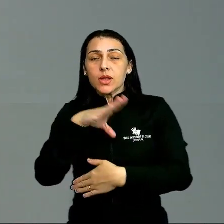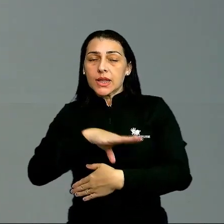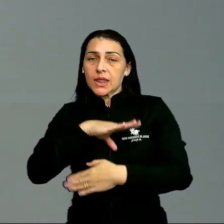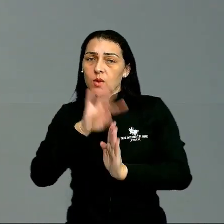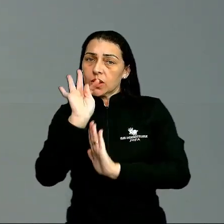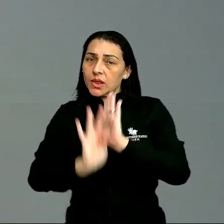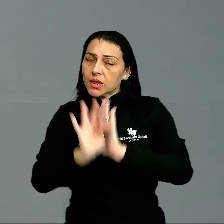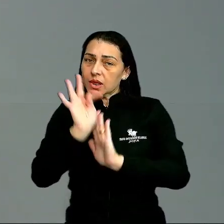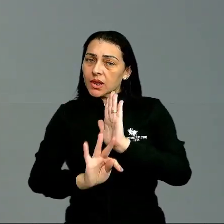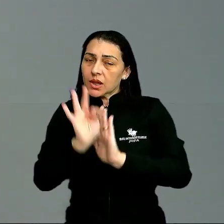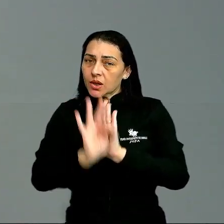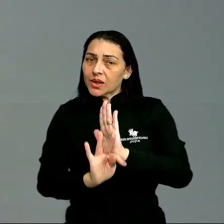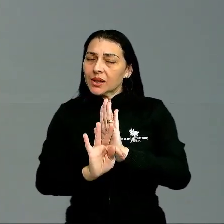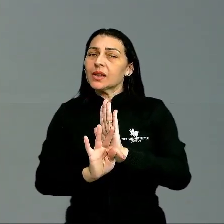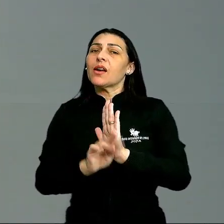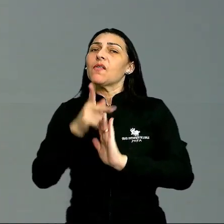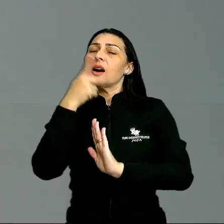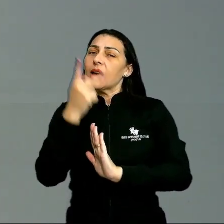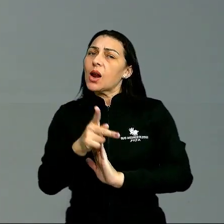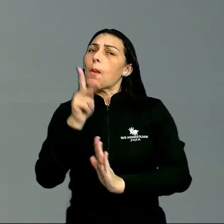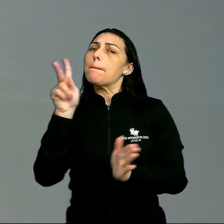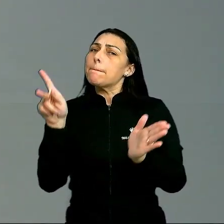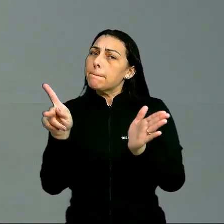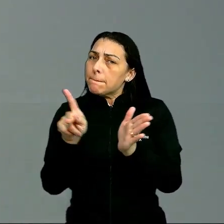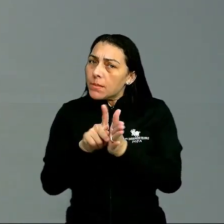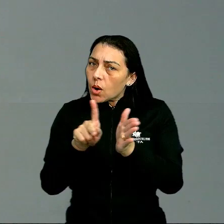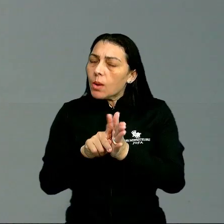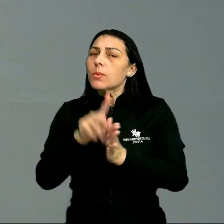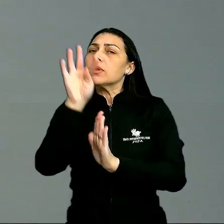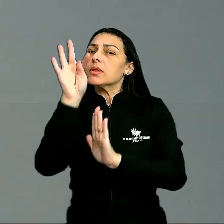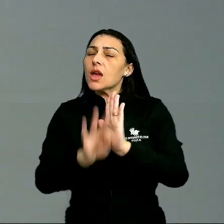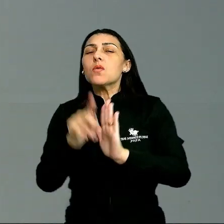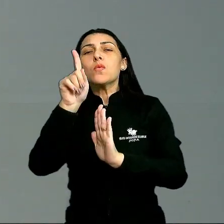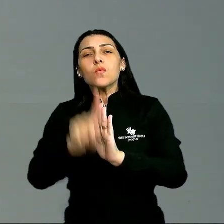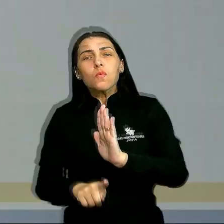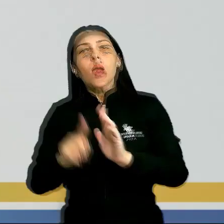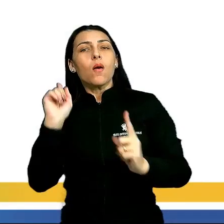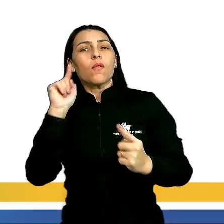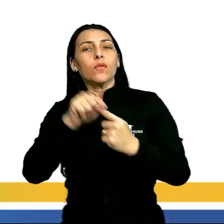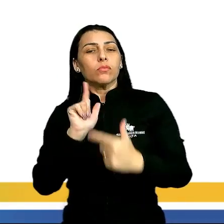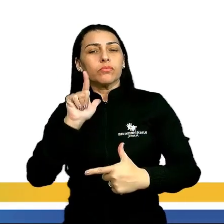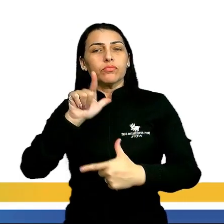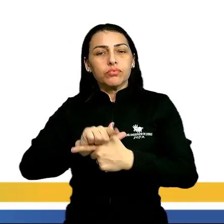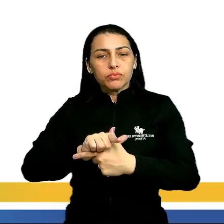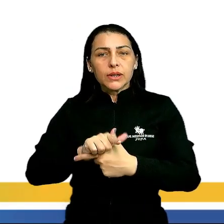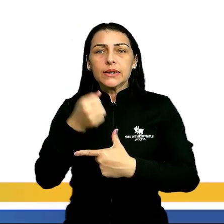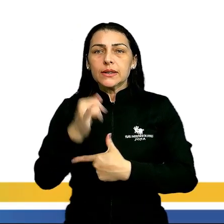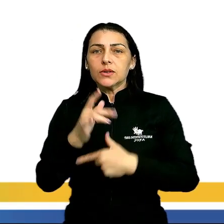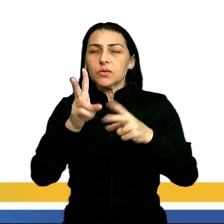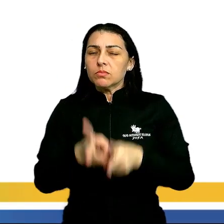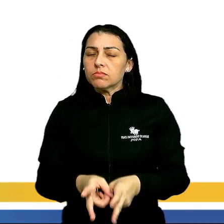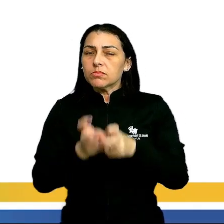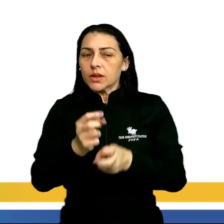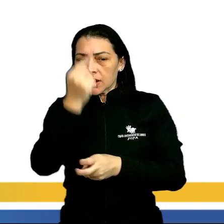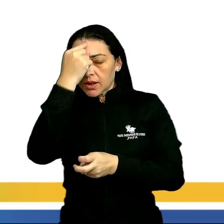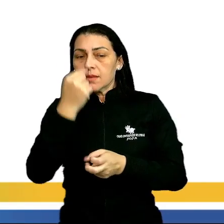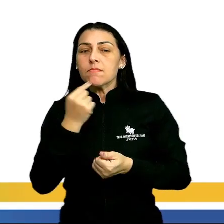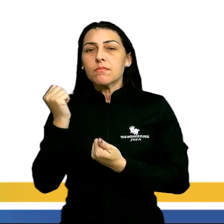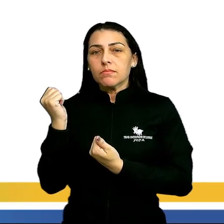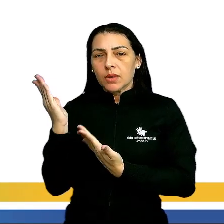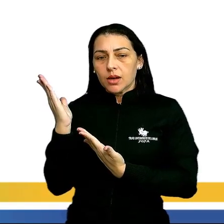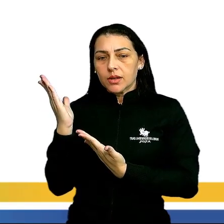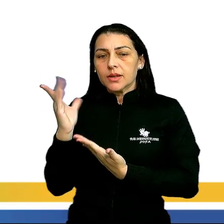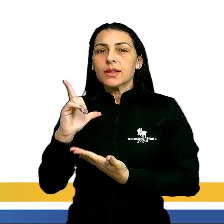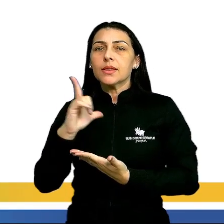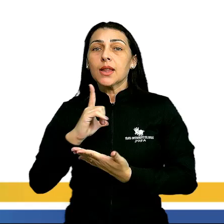no texto, o texto está falando sobre texto, é uma função metalinguística. Se você observar na imagem que eu trouxe, nós